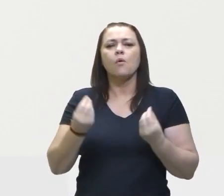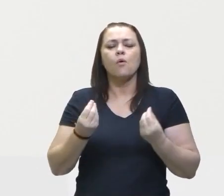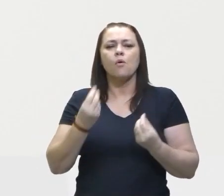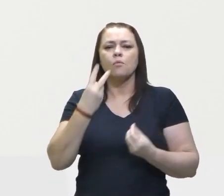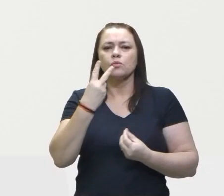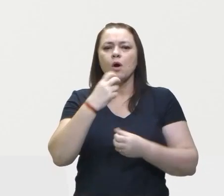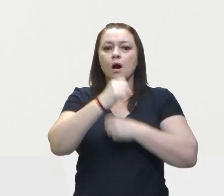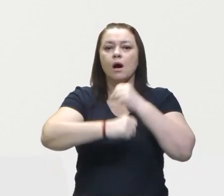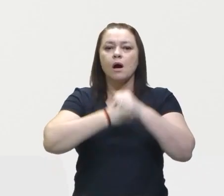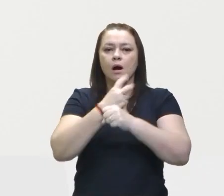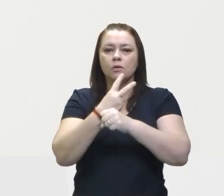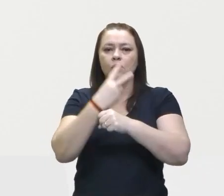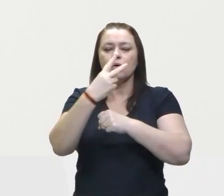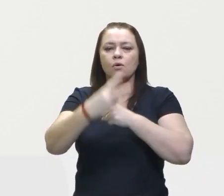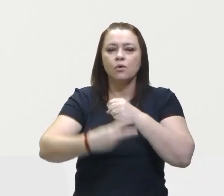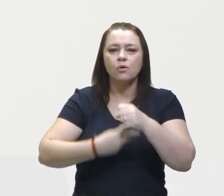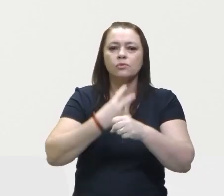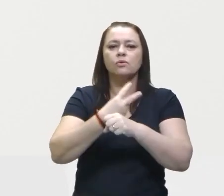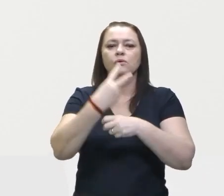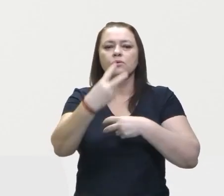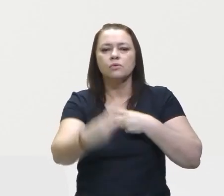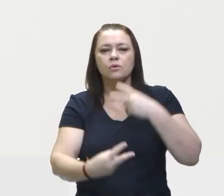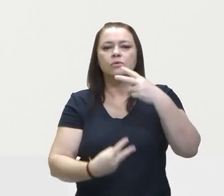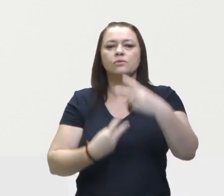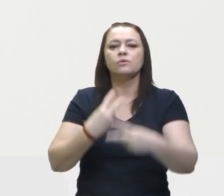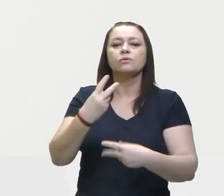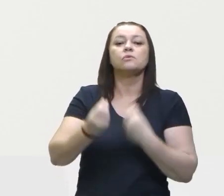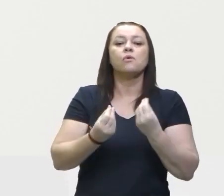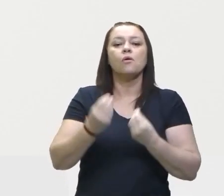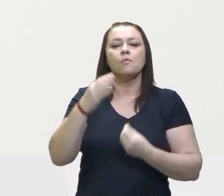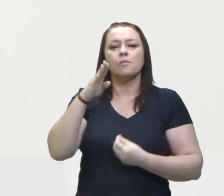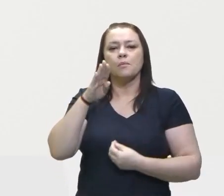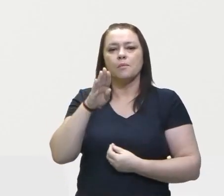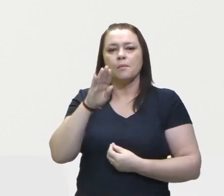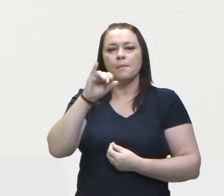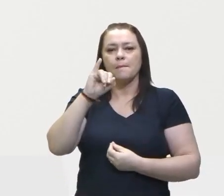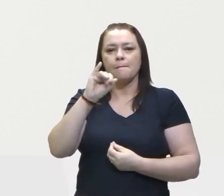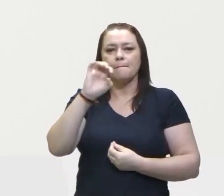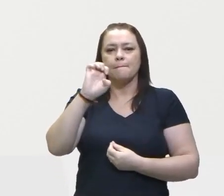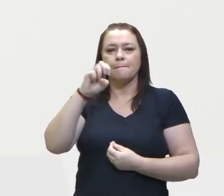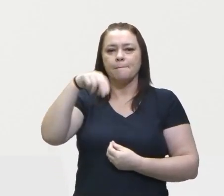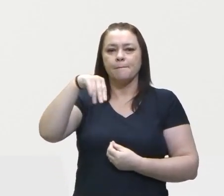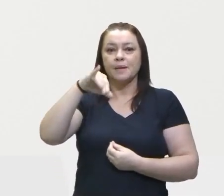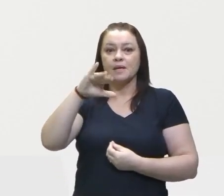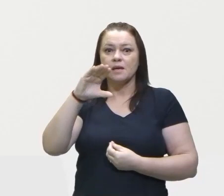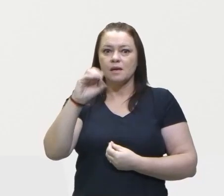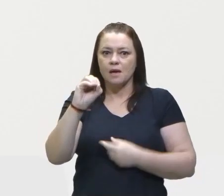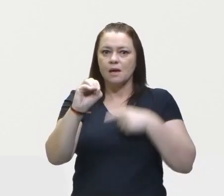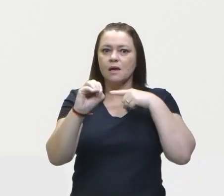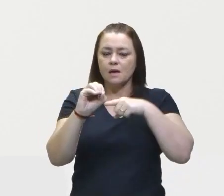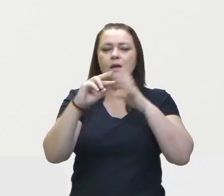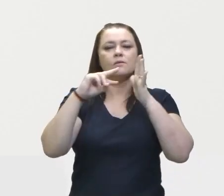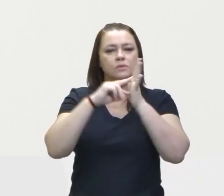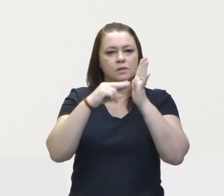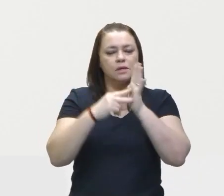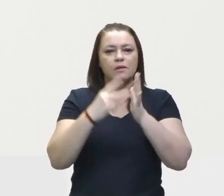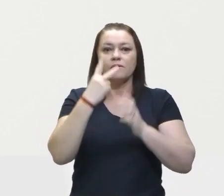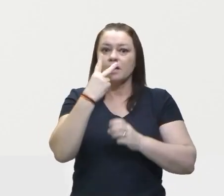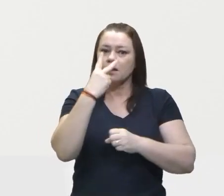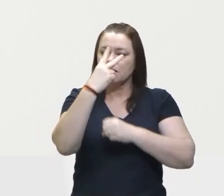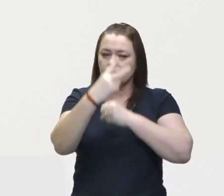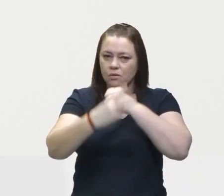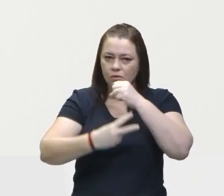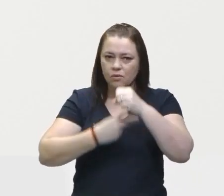A cada dois anos, como é que nós conhecemos? De biênio. Biênio é a cada 2 anos.